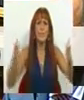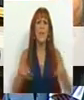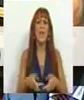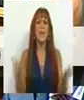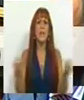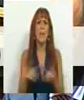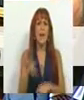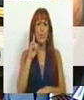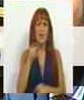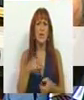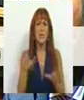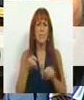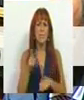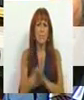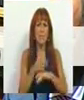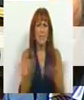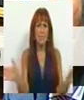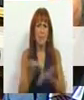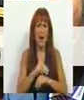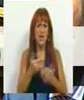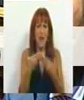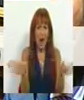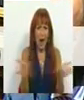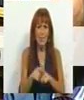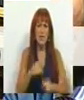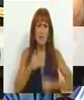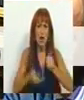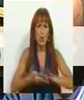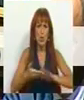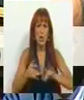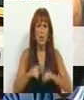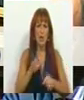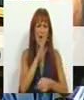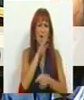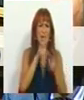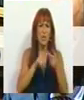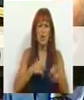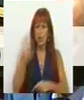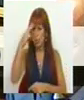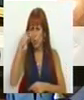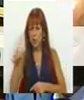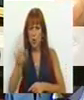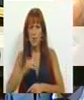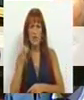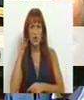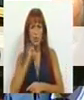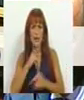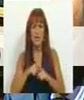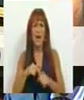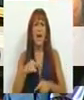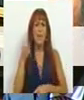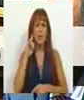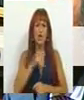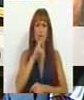É certamente importante mais valências, nomeadamente melhorando as urgências, querem Abrantes, querem Torres Novas, querem Tomar. É